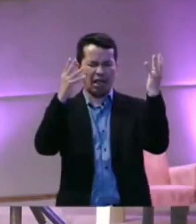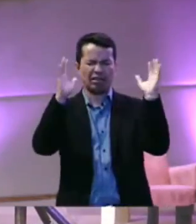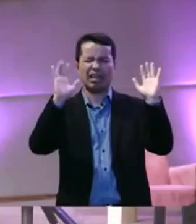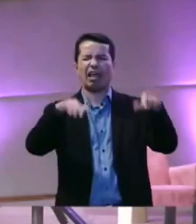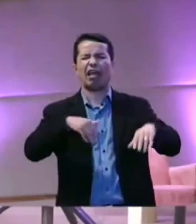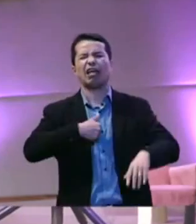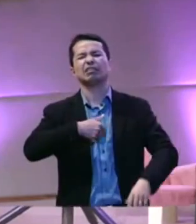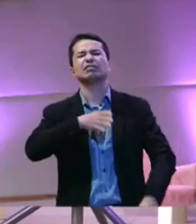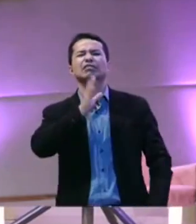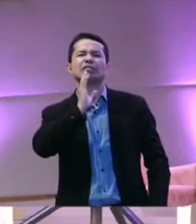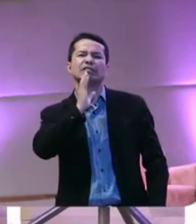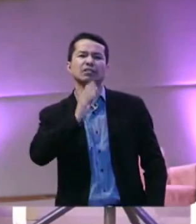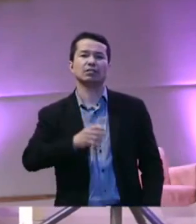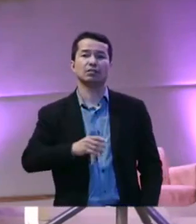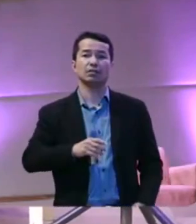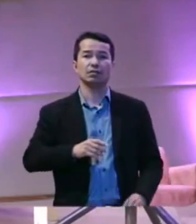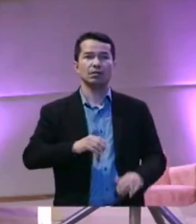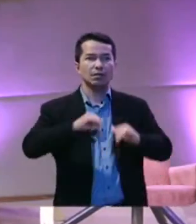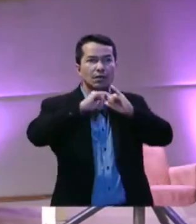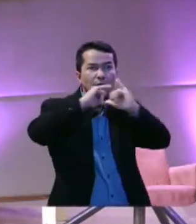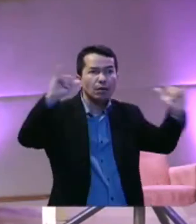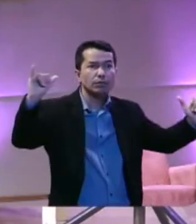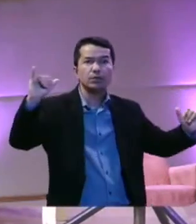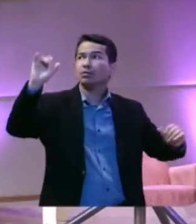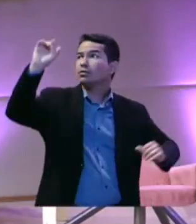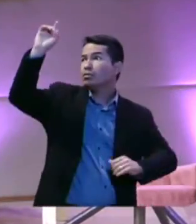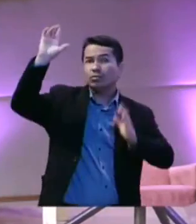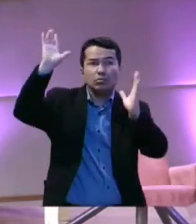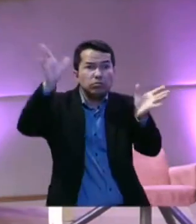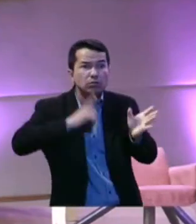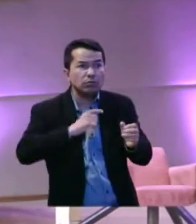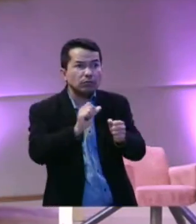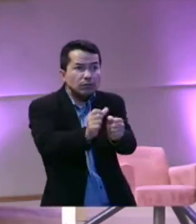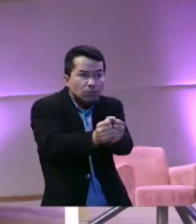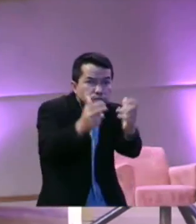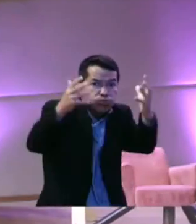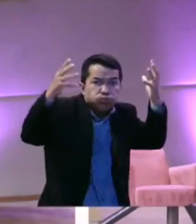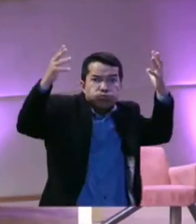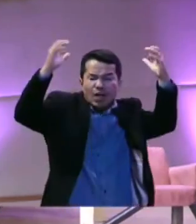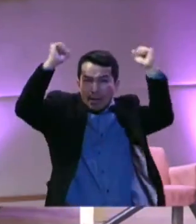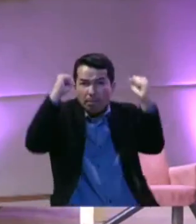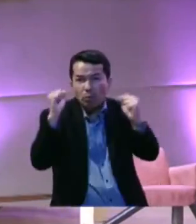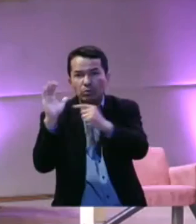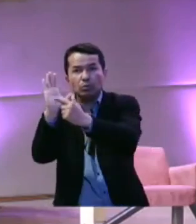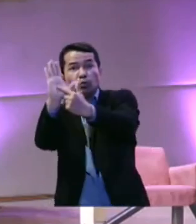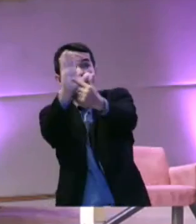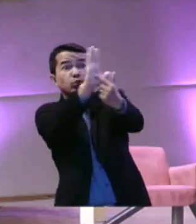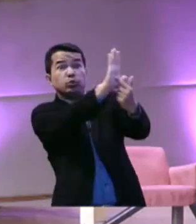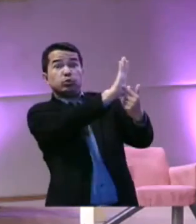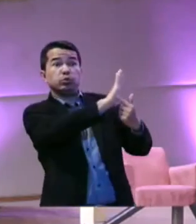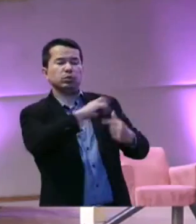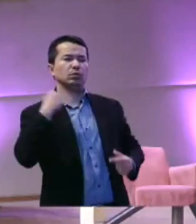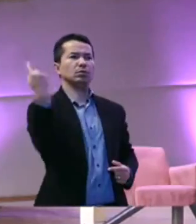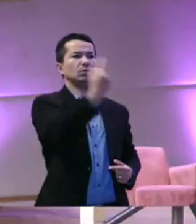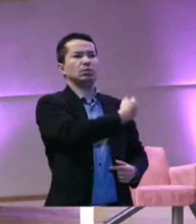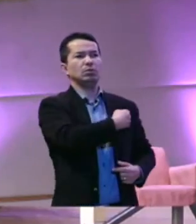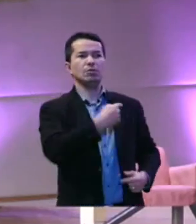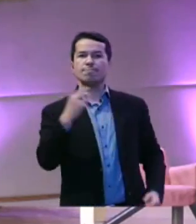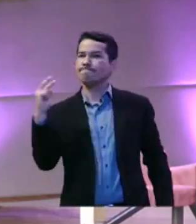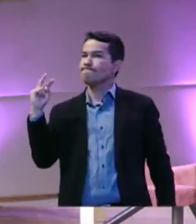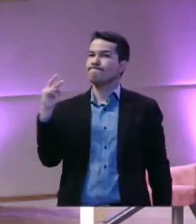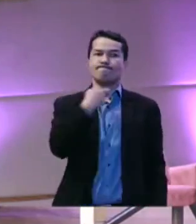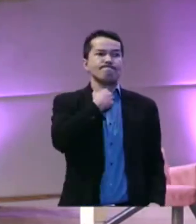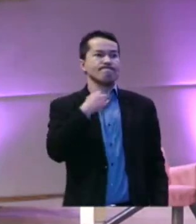coisas simples. Queridos, o Senhor tem se derramado de forma poderosa sobre nós, e nós não